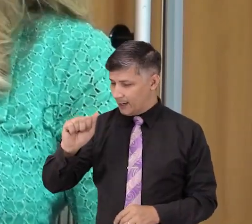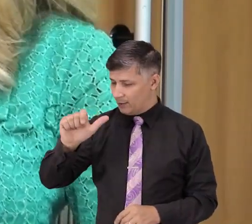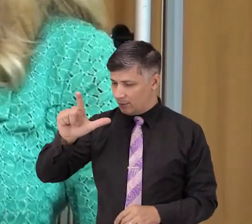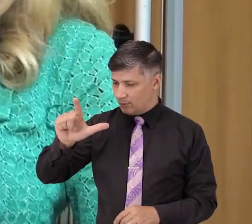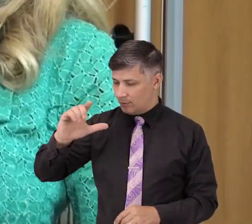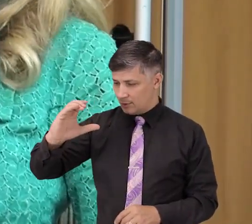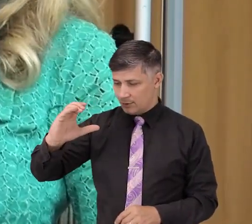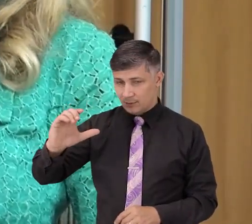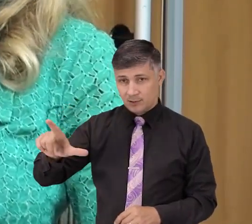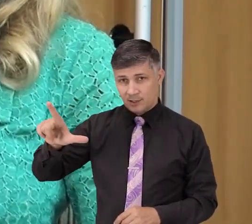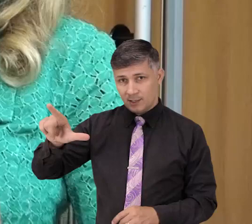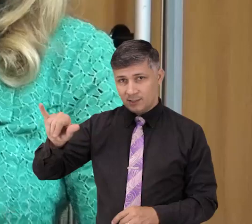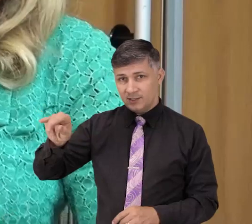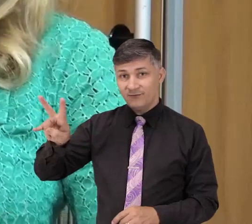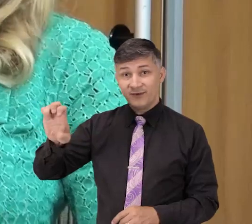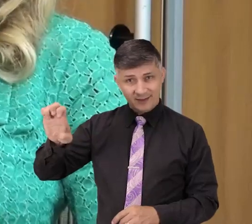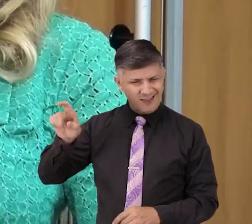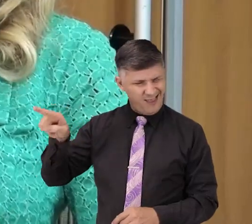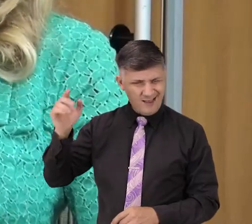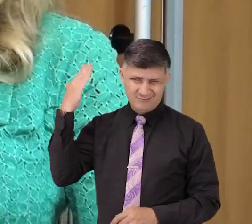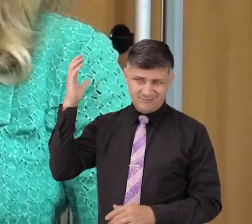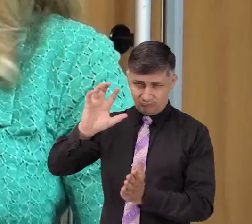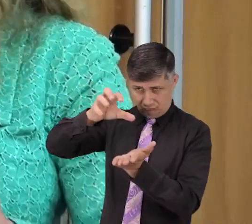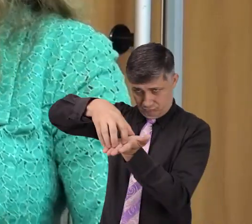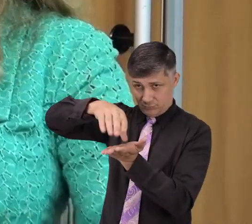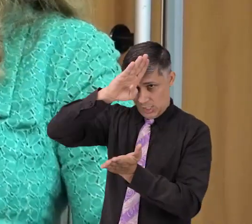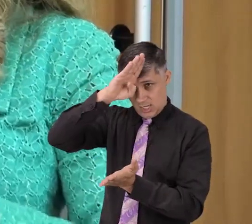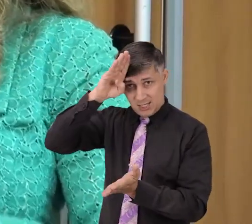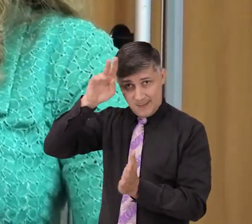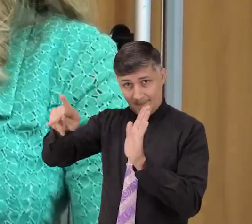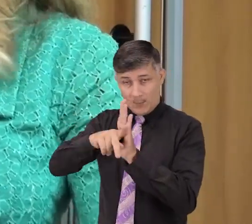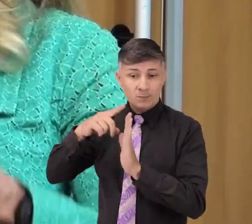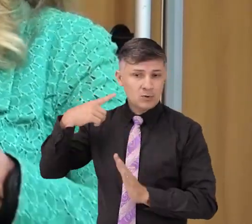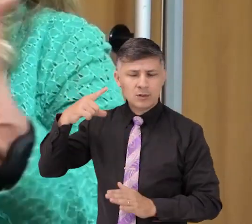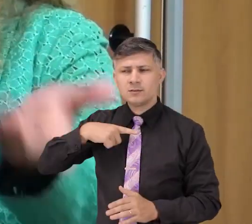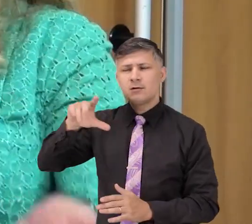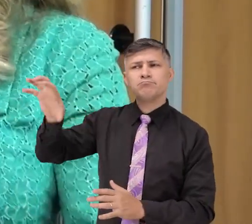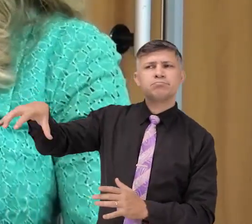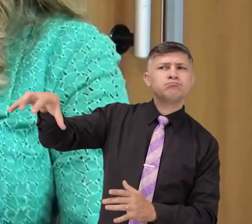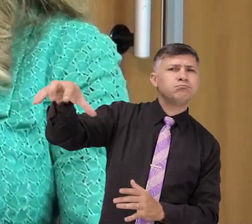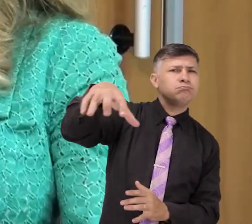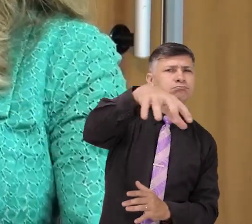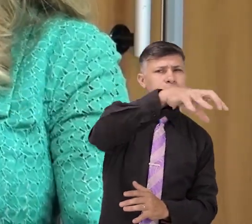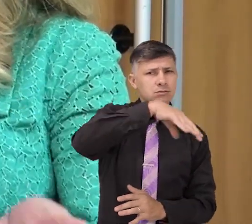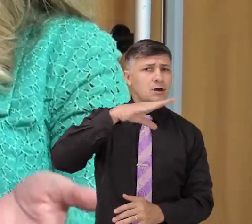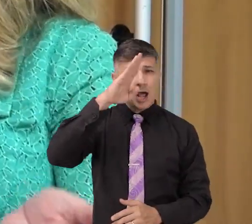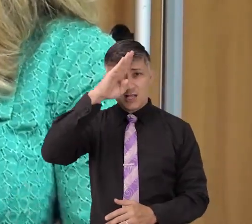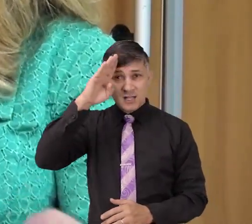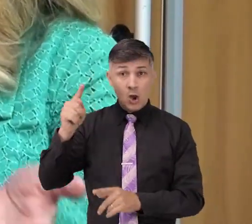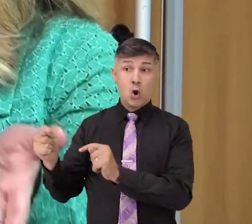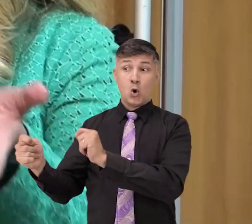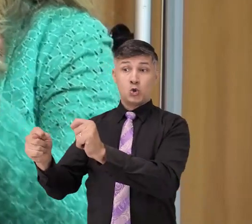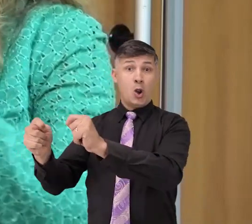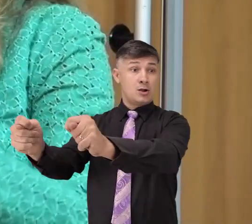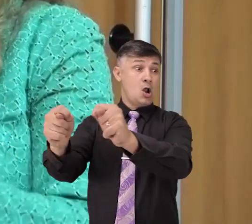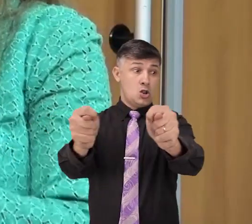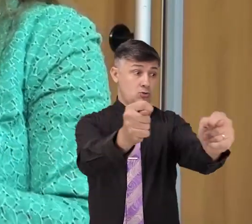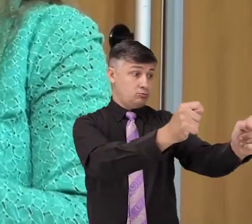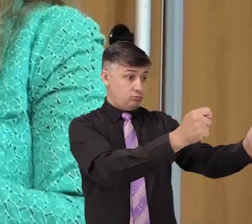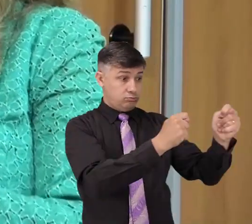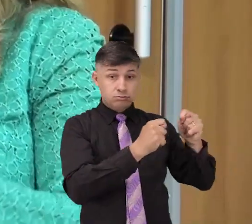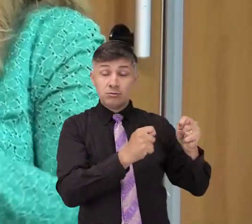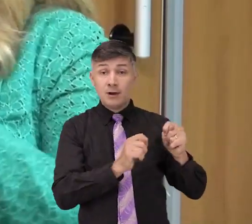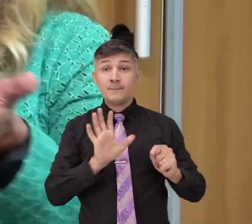Livre, né? Porque para mostrar que realmente não era... porque tinha os diretórios acadêmicos que eram mais